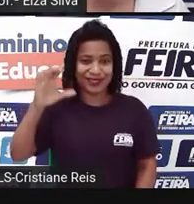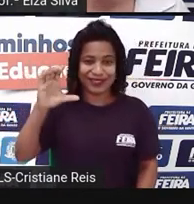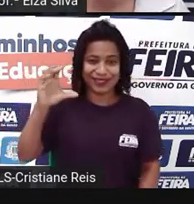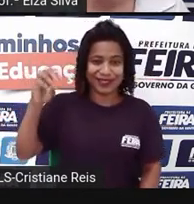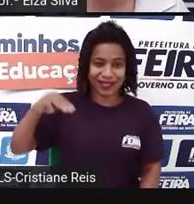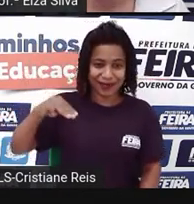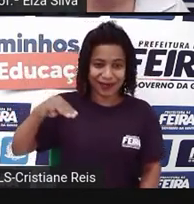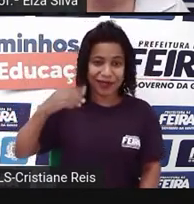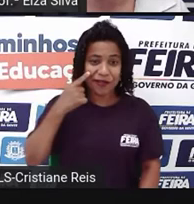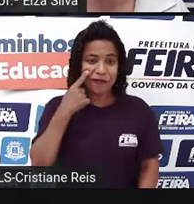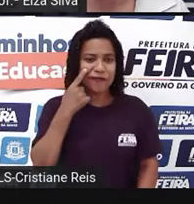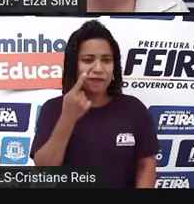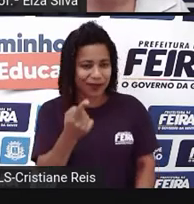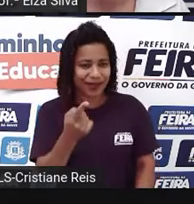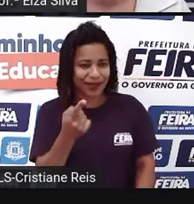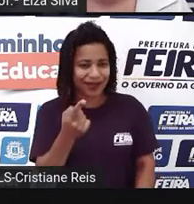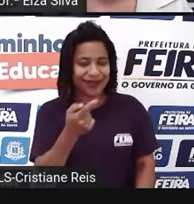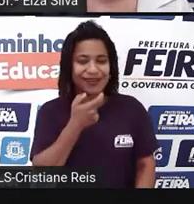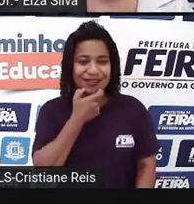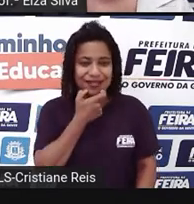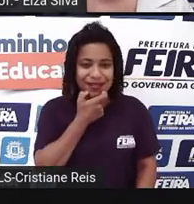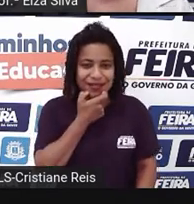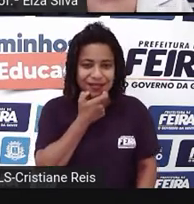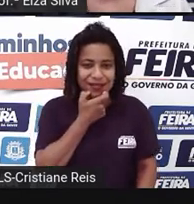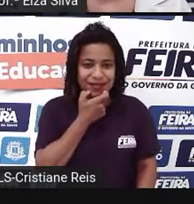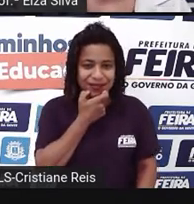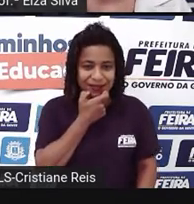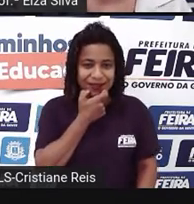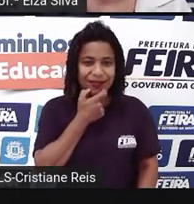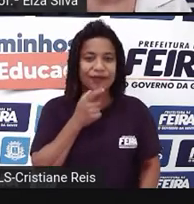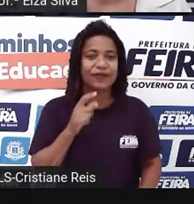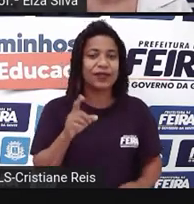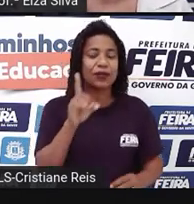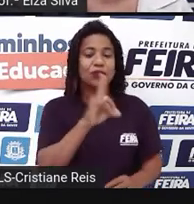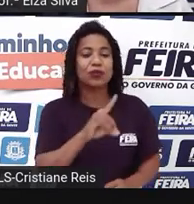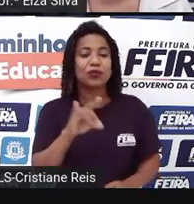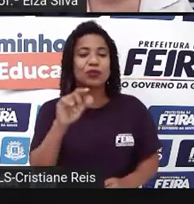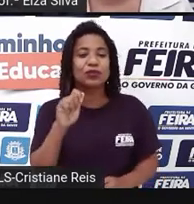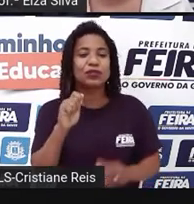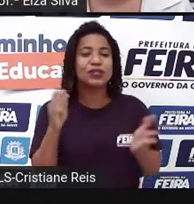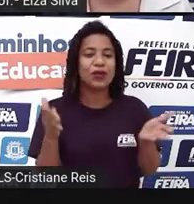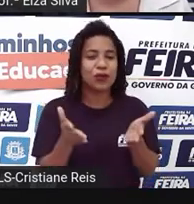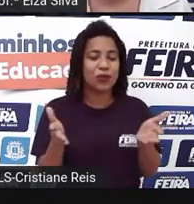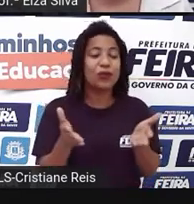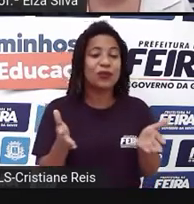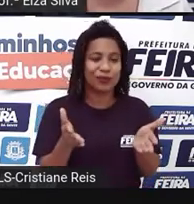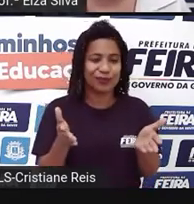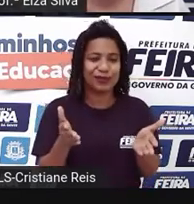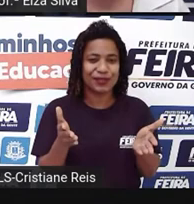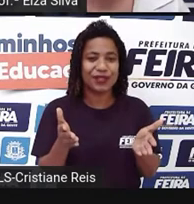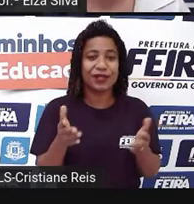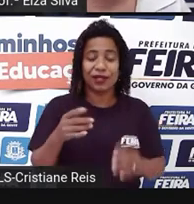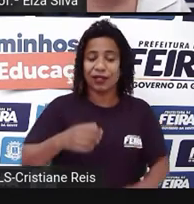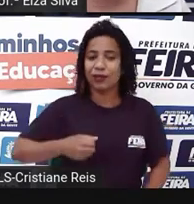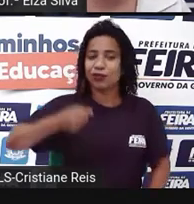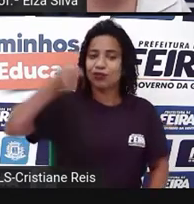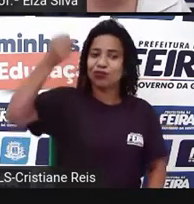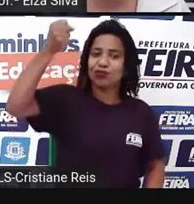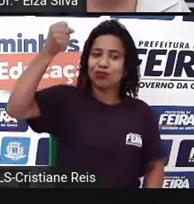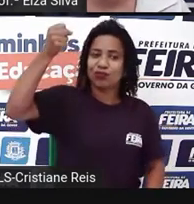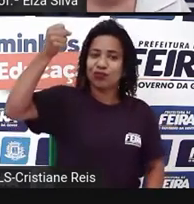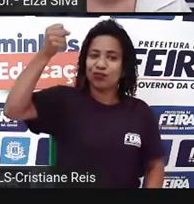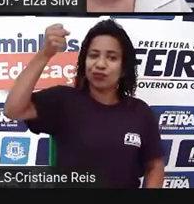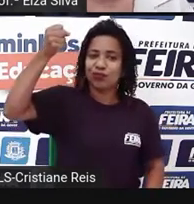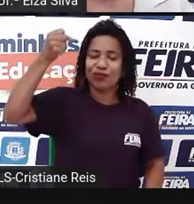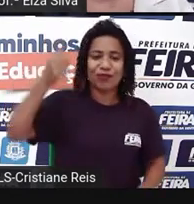para vocês em inglês, open, que é a data, na verdade, que ela foi aberta para o público, para a